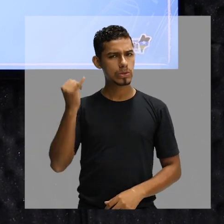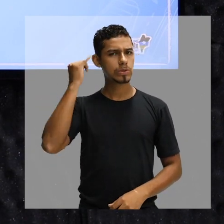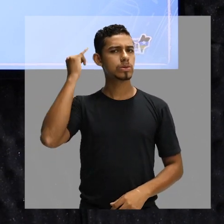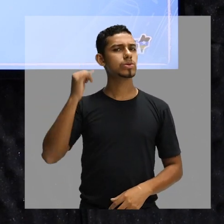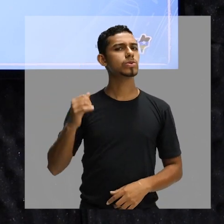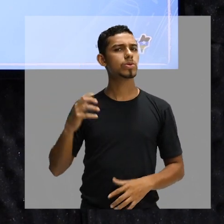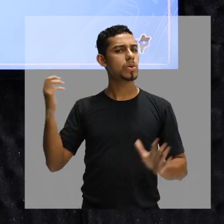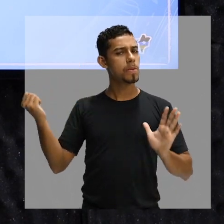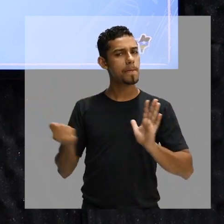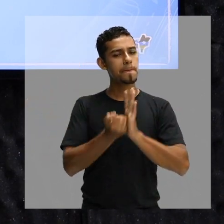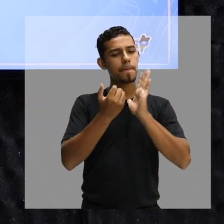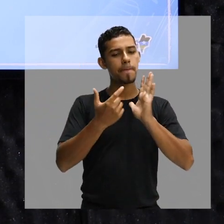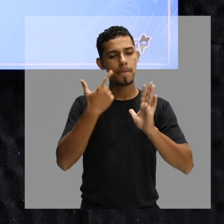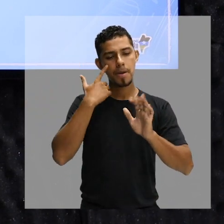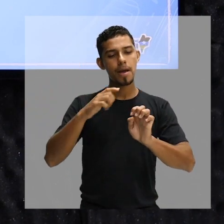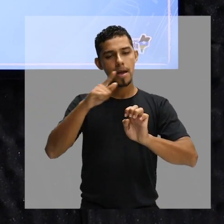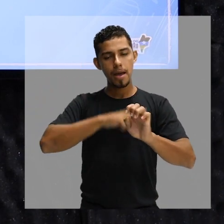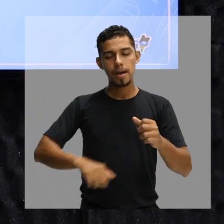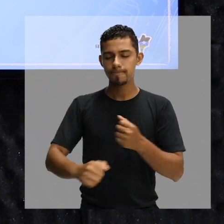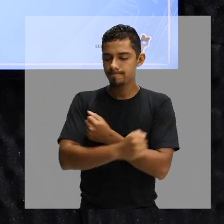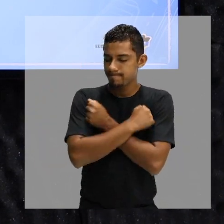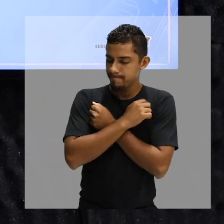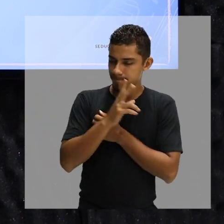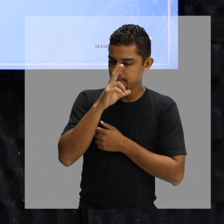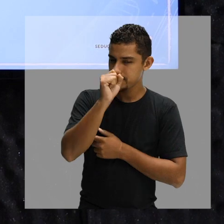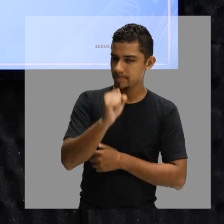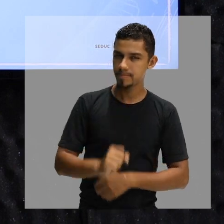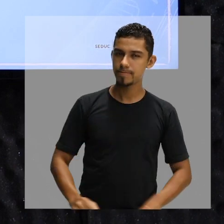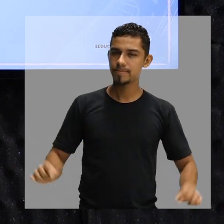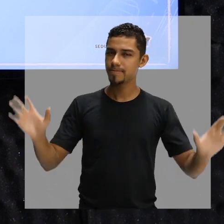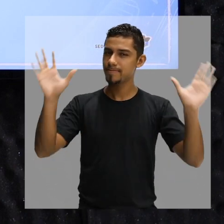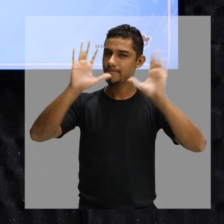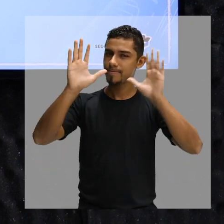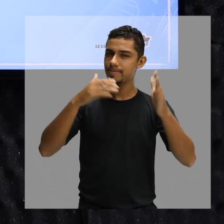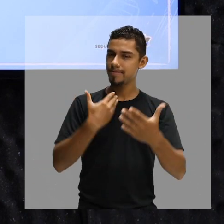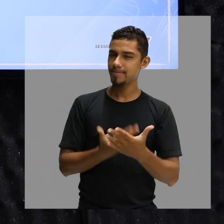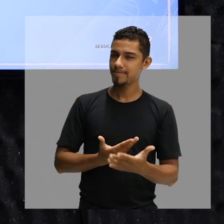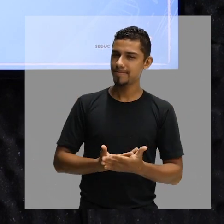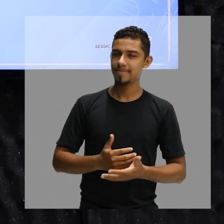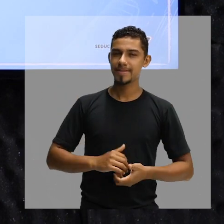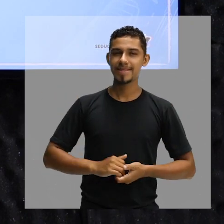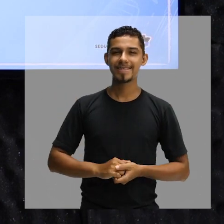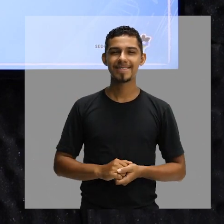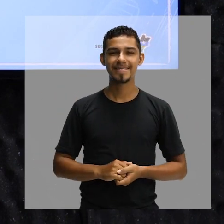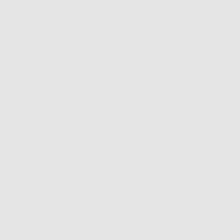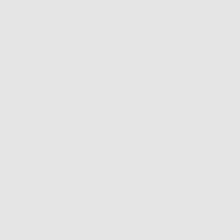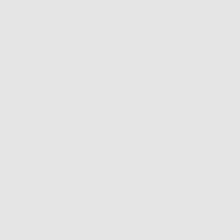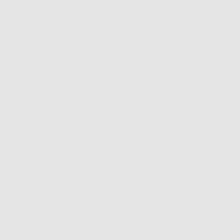letra E, portanto. Um forte abraço, fique conosco, até a nossa próxima videoaula.